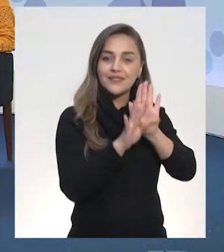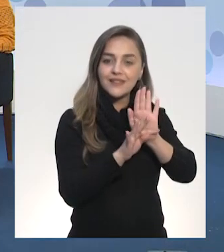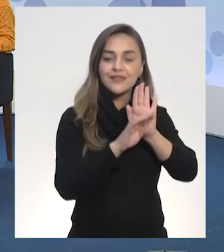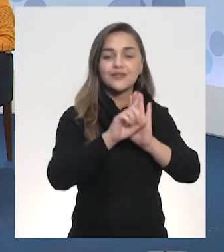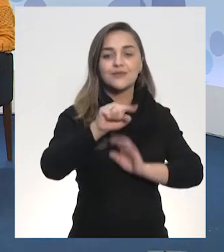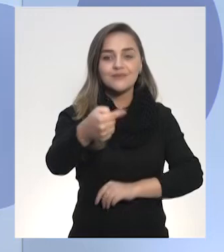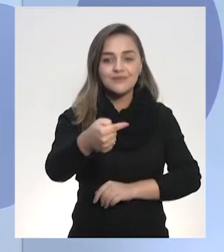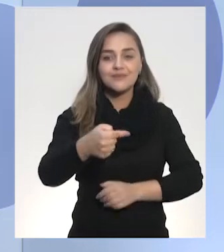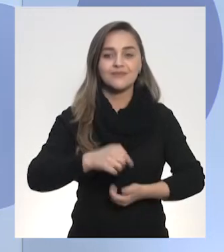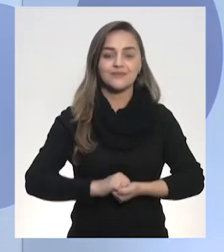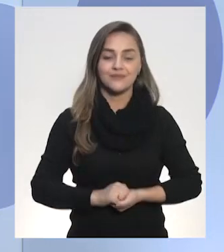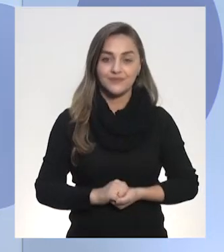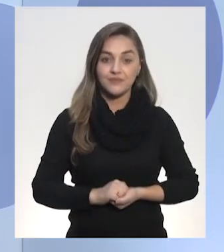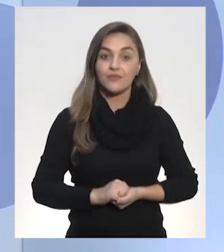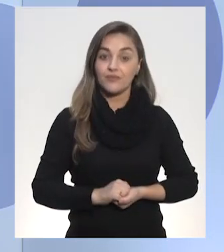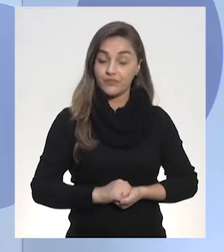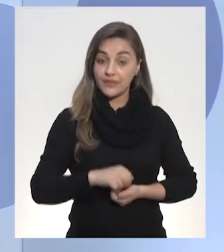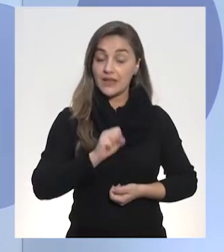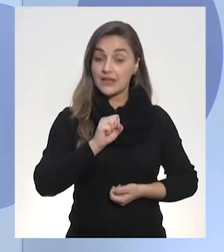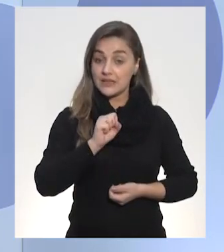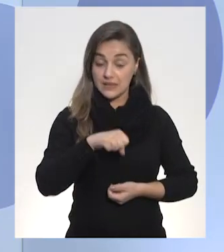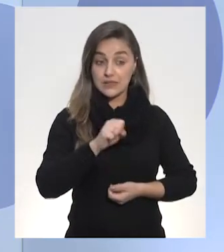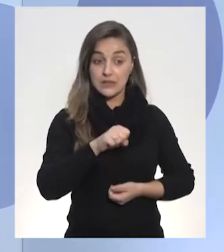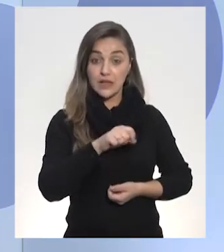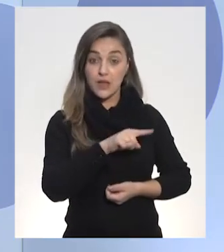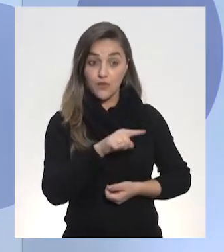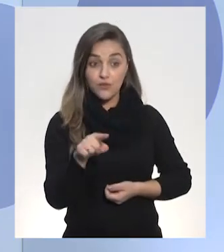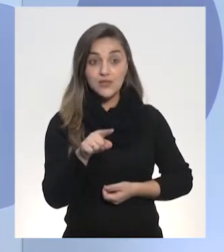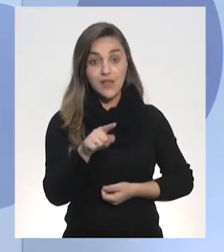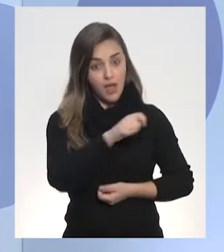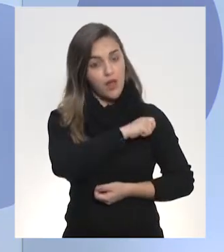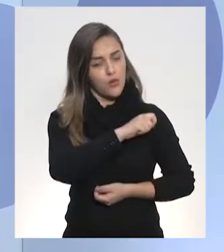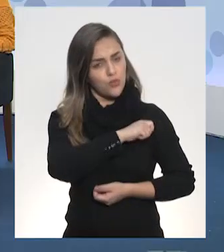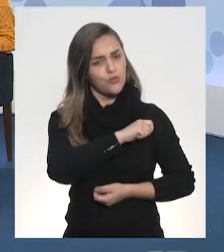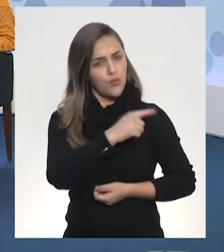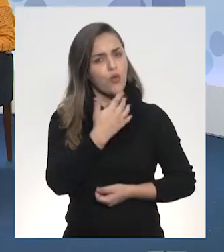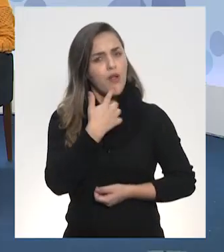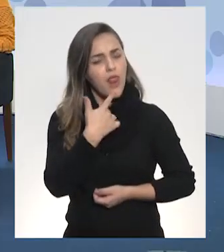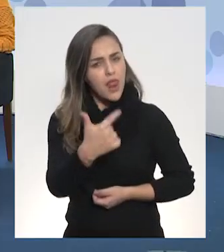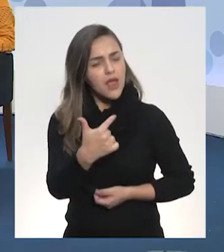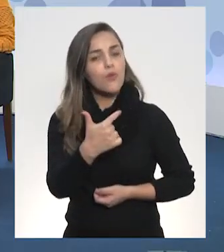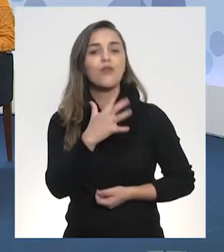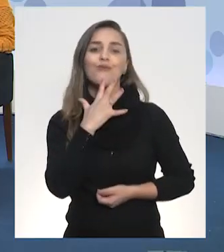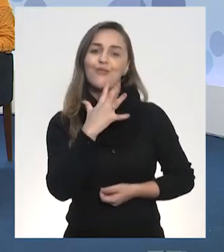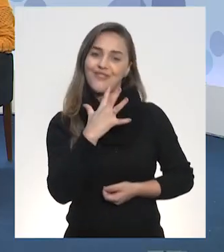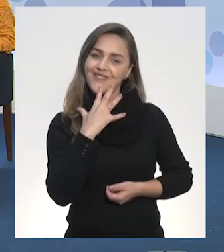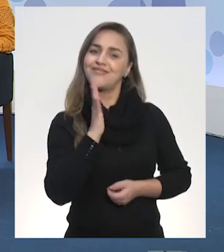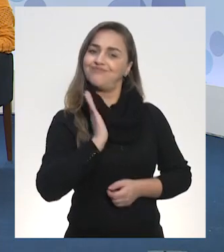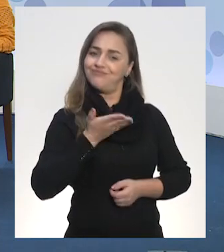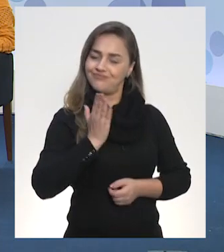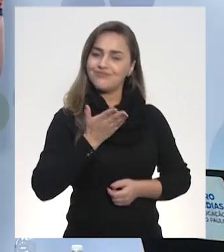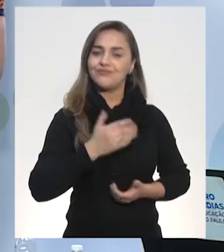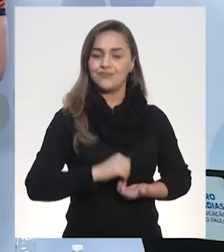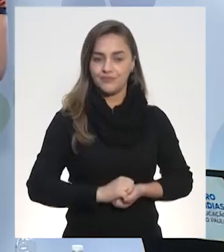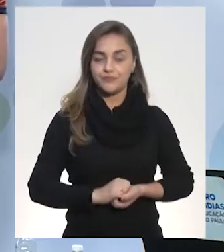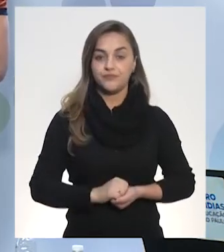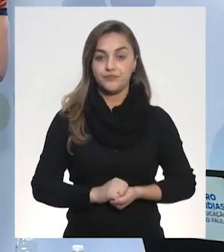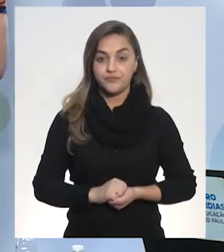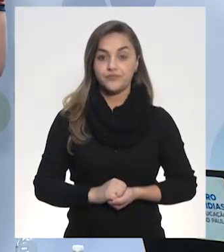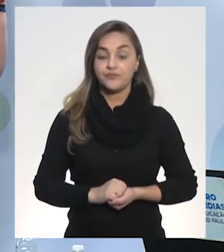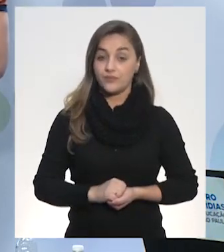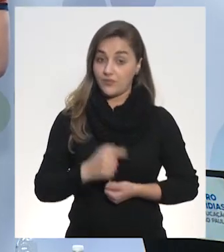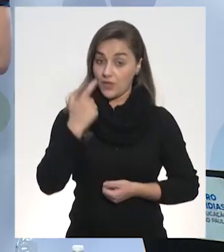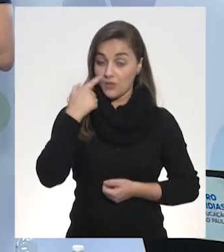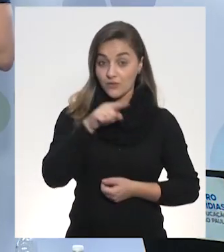Sim, é uma forma de mostrar que o aluno já tem o domínio da língua, né? Sim. Então, é isso aqui. Então, vocês viram aí que